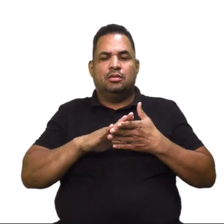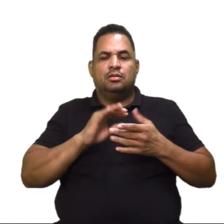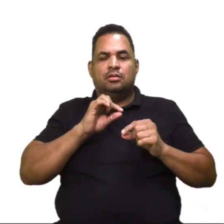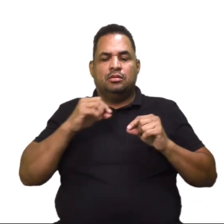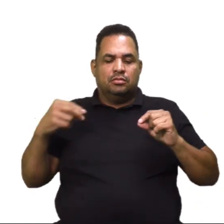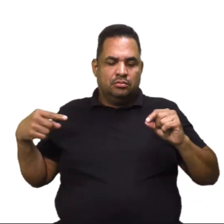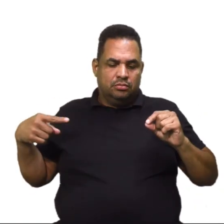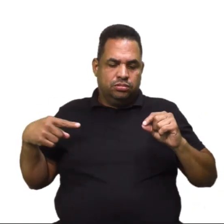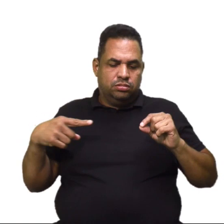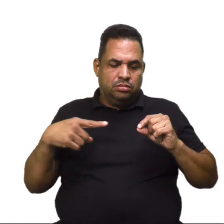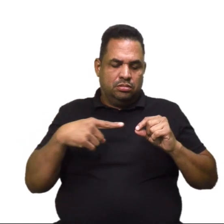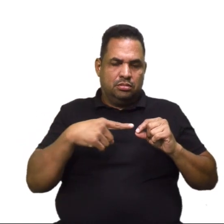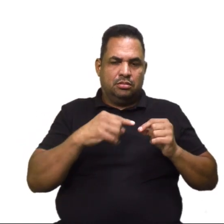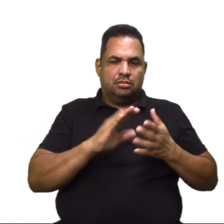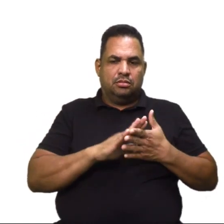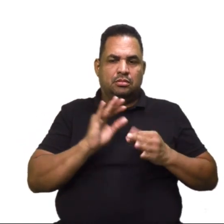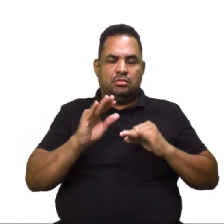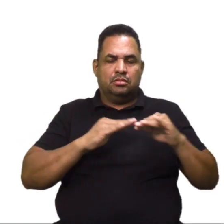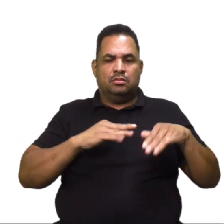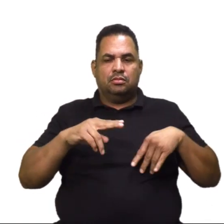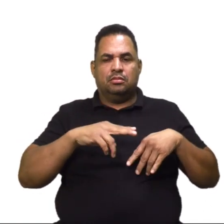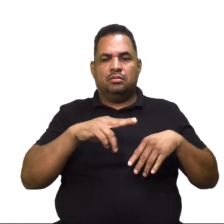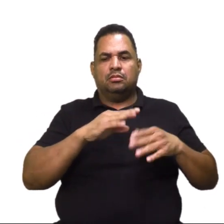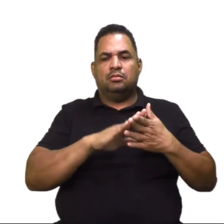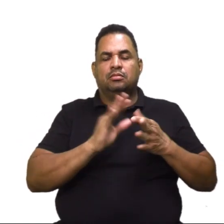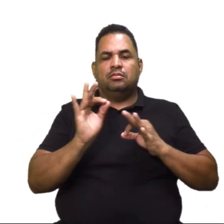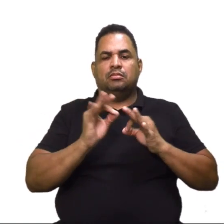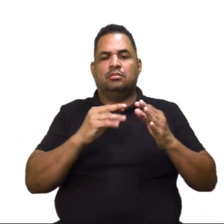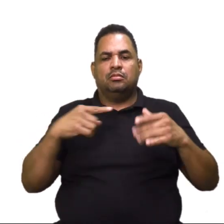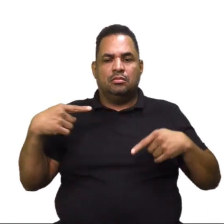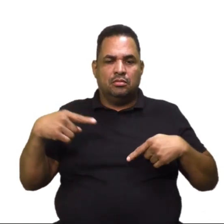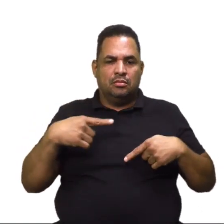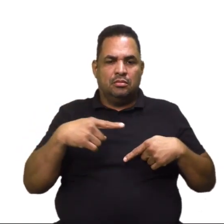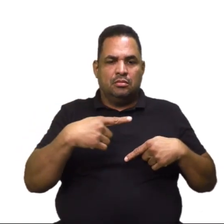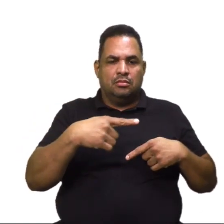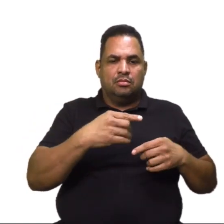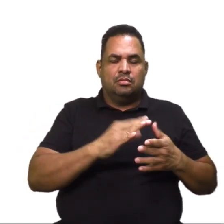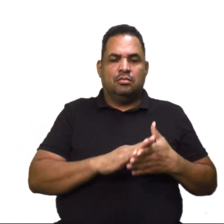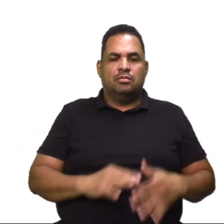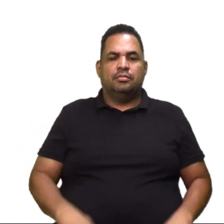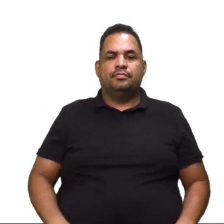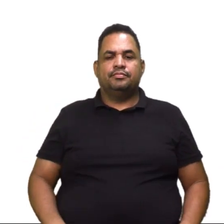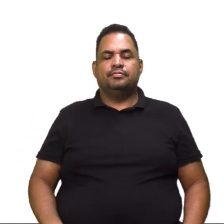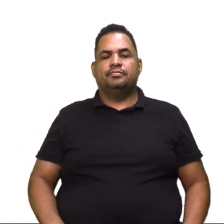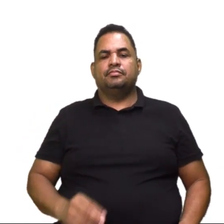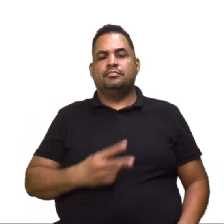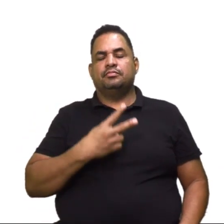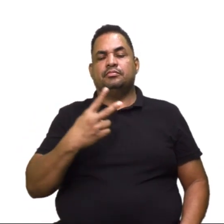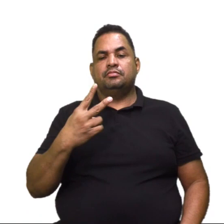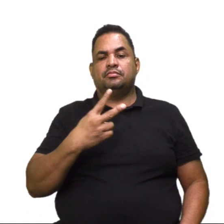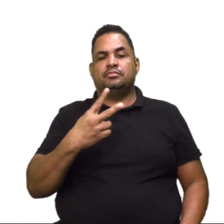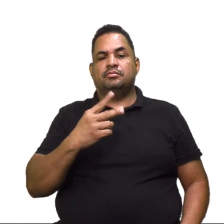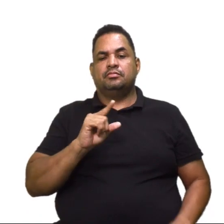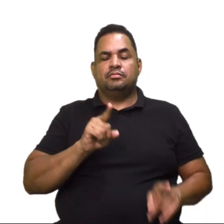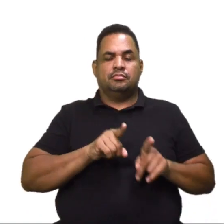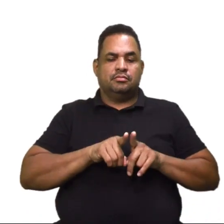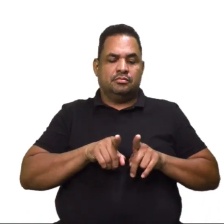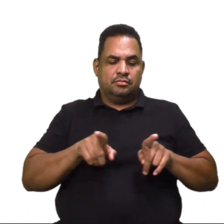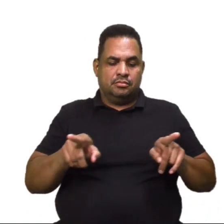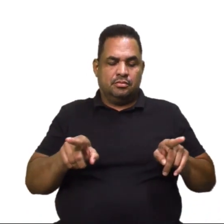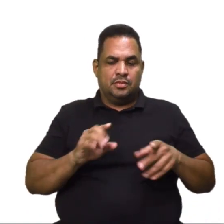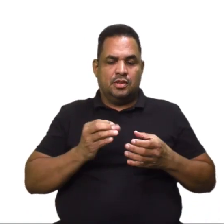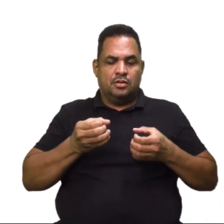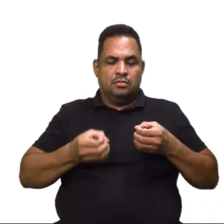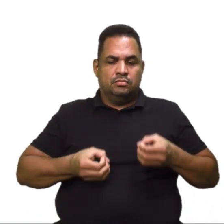ganharam maturação, mobilidade e vão percorrer esses ductos deferentes, que são 2, saindo cada um dos seus